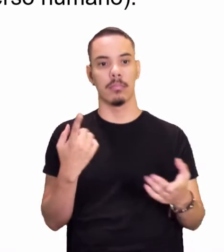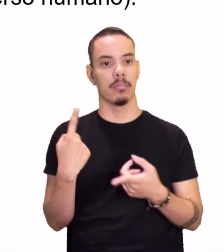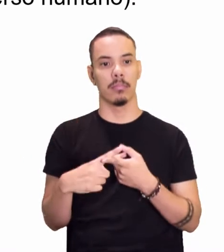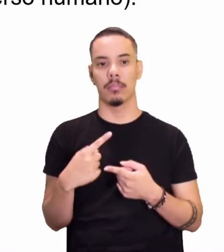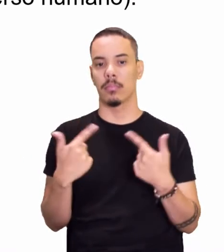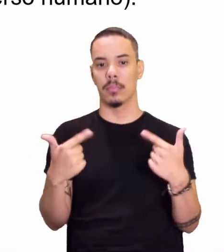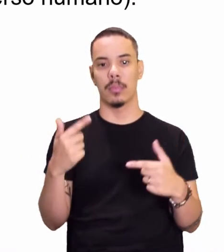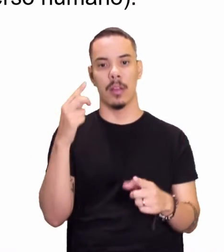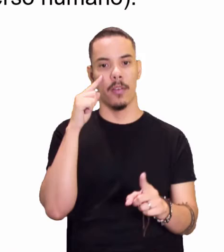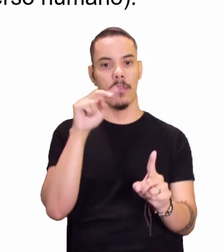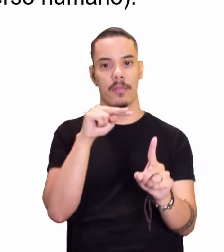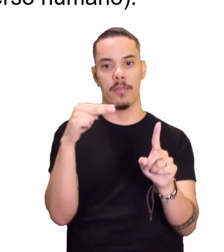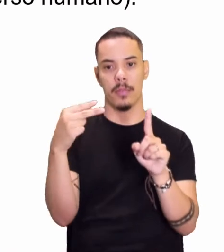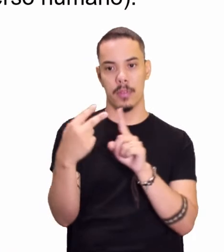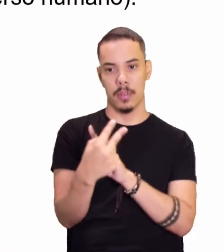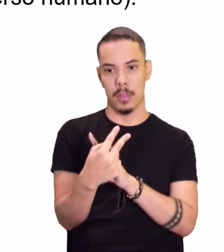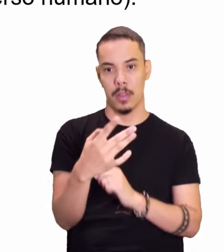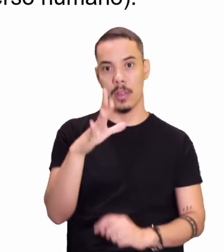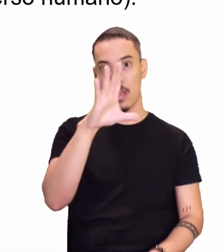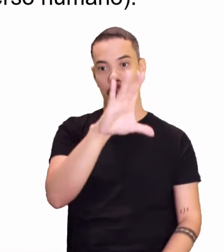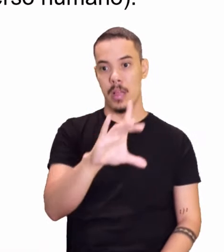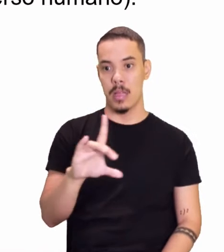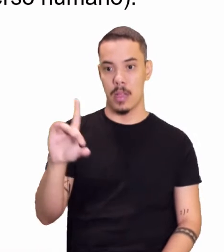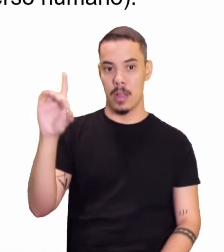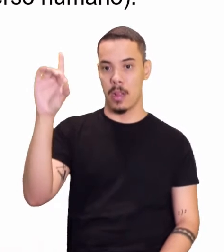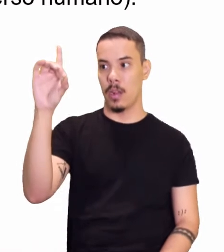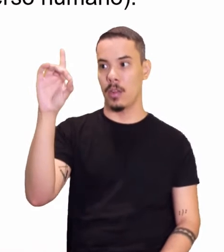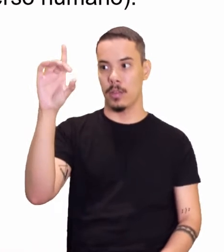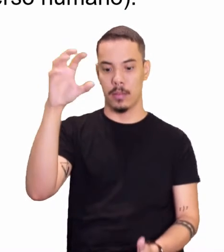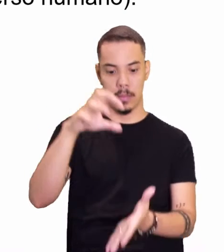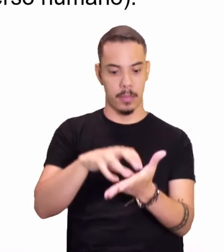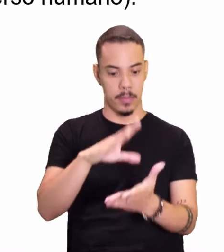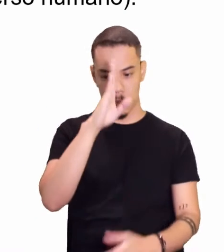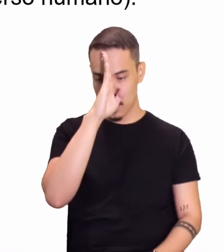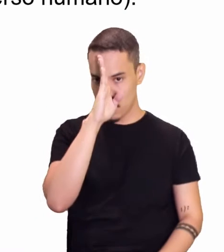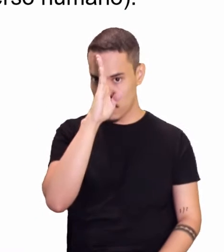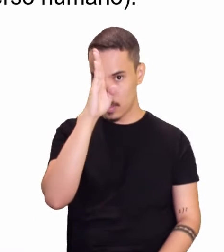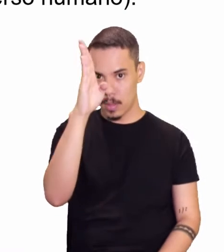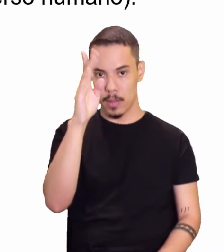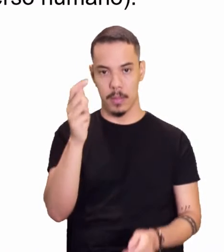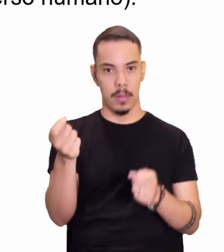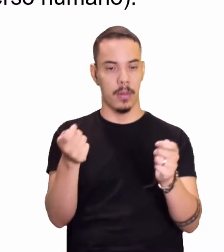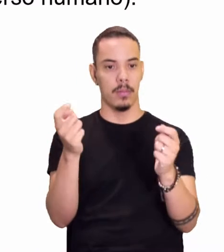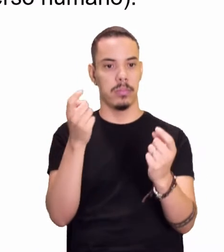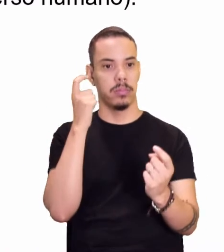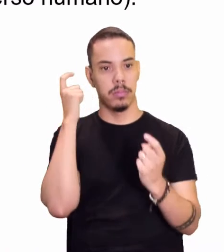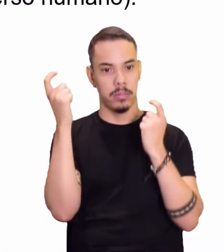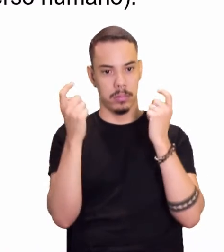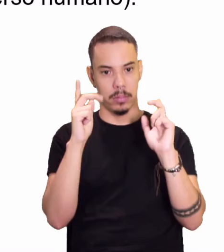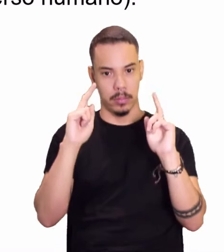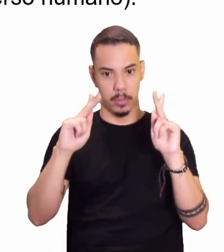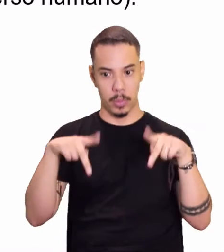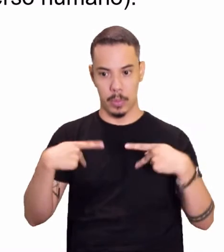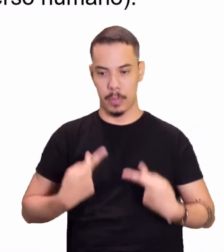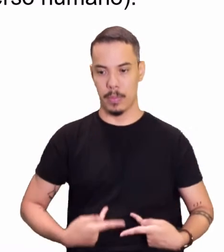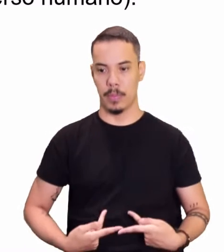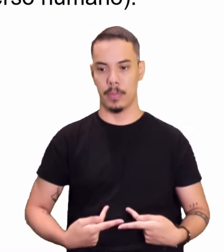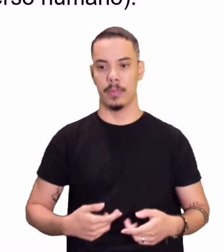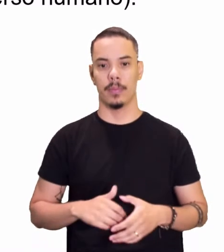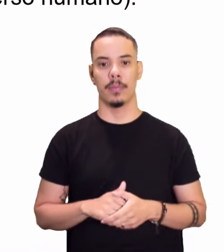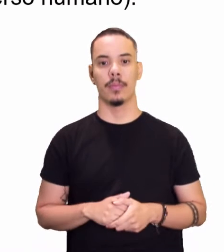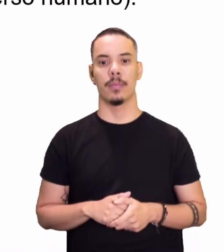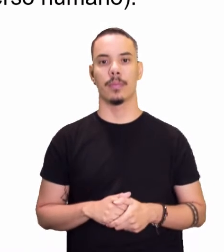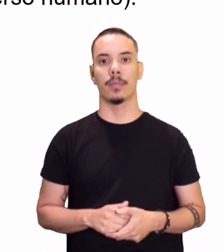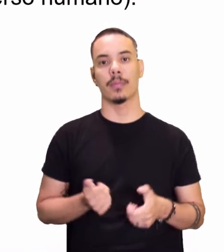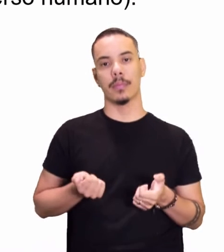possuía uma visão teocêntrica, né, que Deus, né, o centro das preocupações humanas,